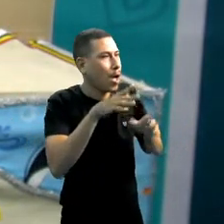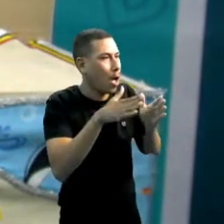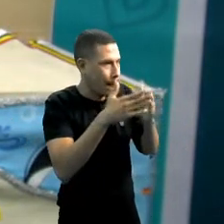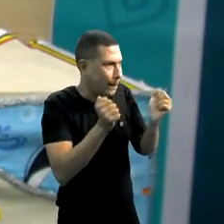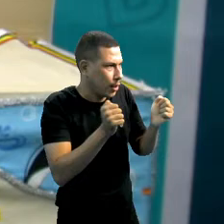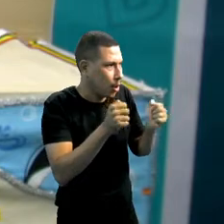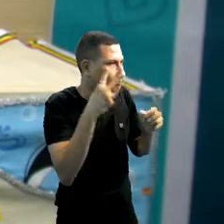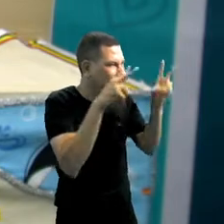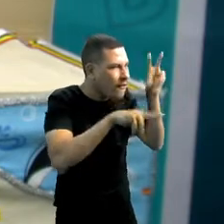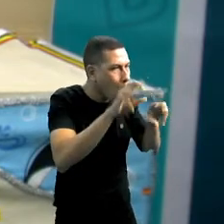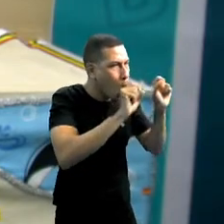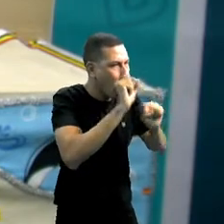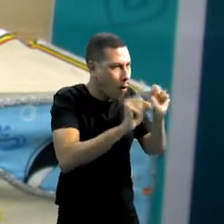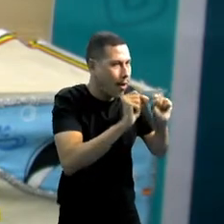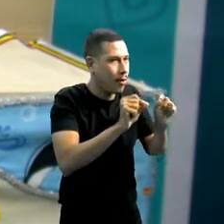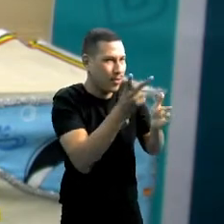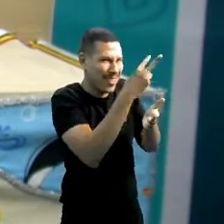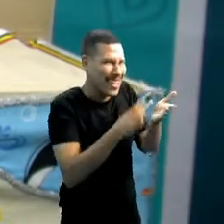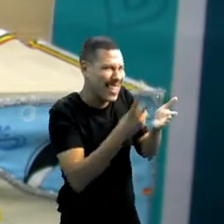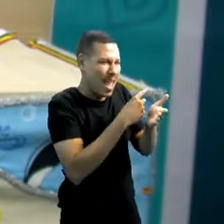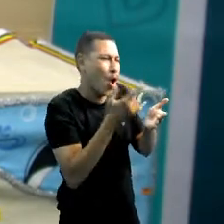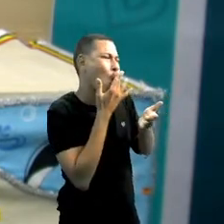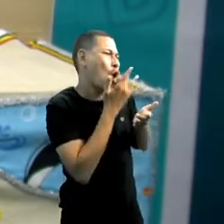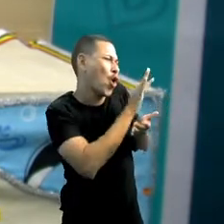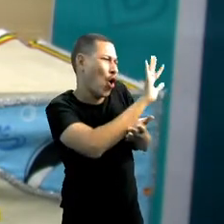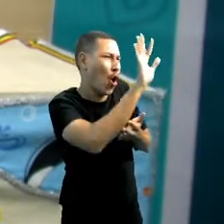Um desenho bem coloridão.